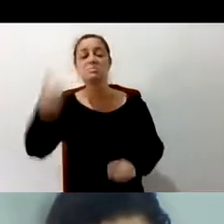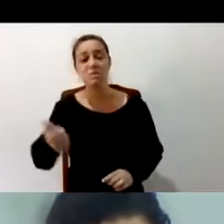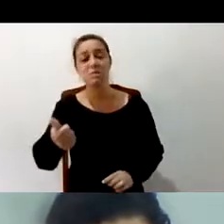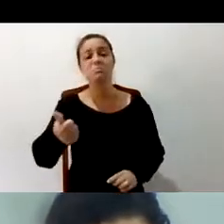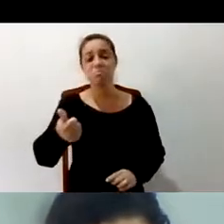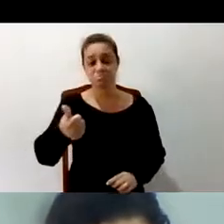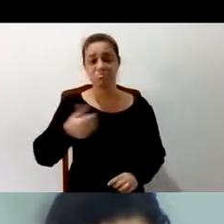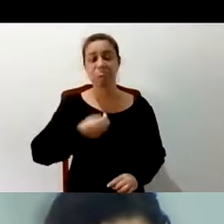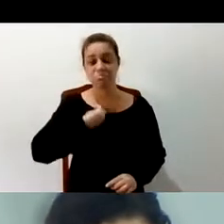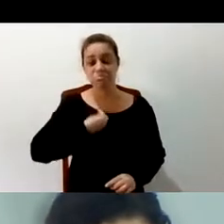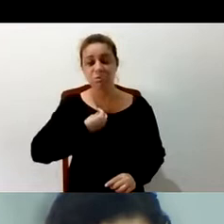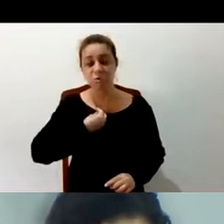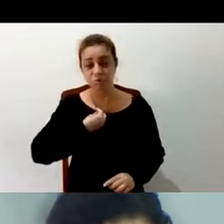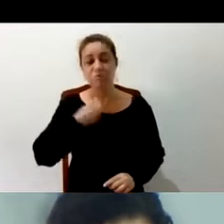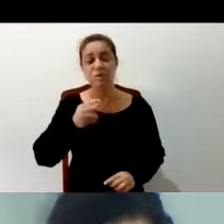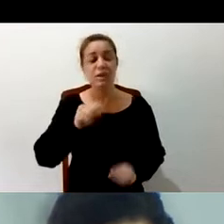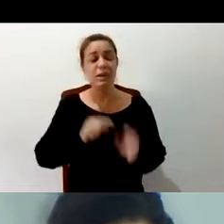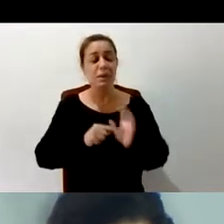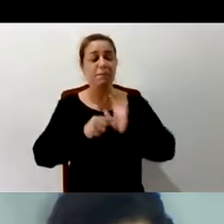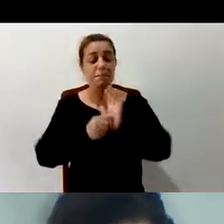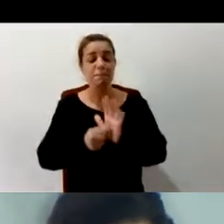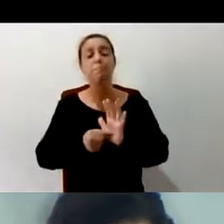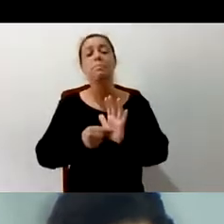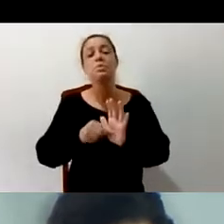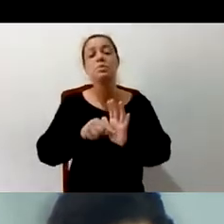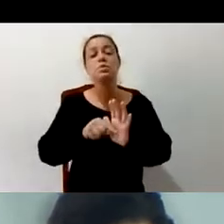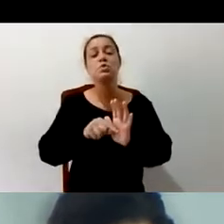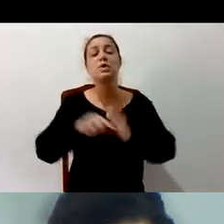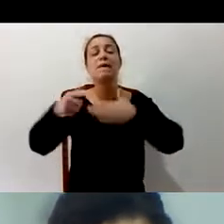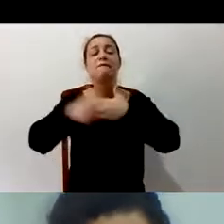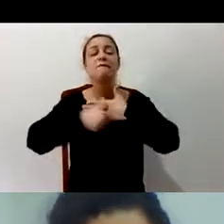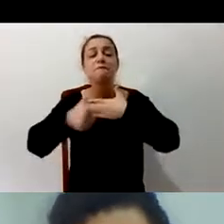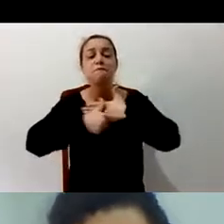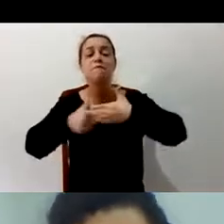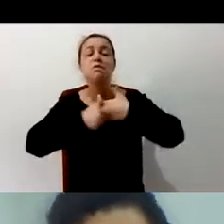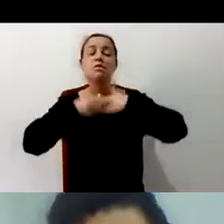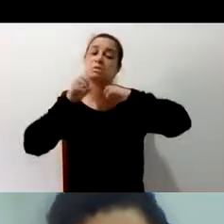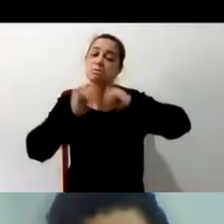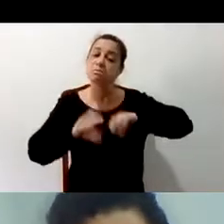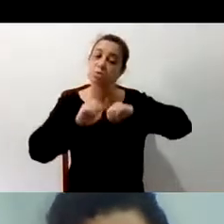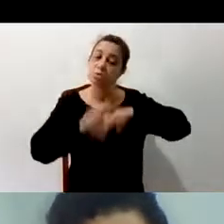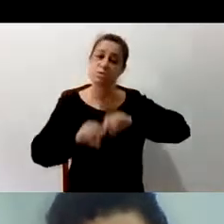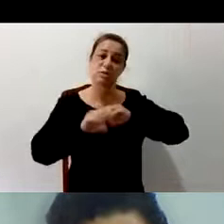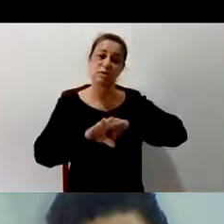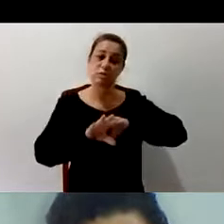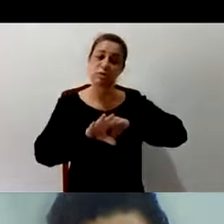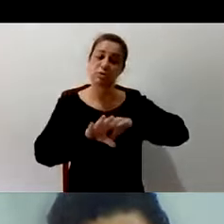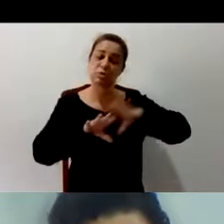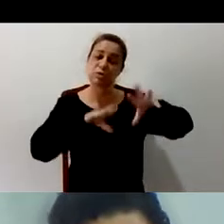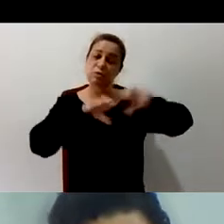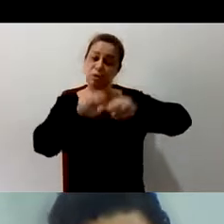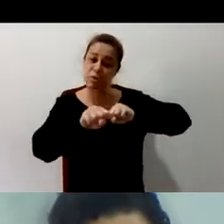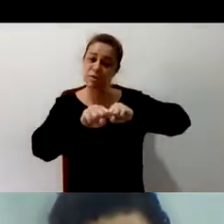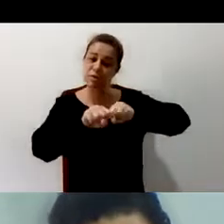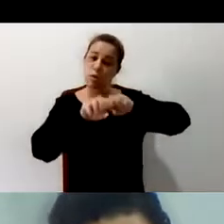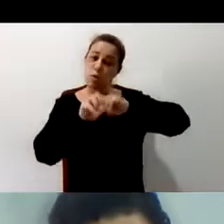que mostrem, né, o verdadeiro papel da educação na dimensão da formação humana, integral,